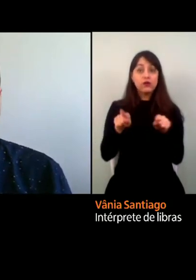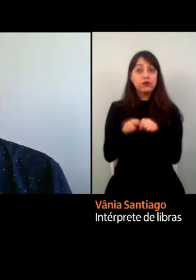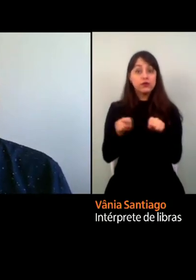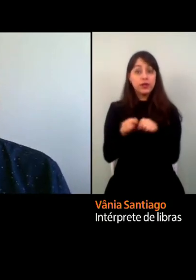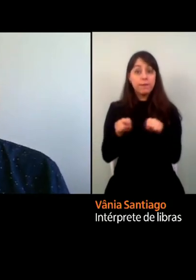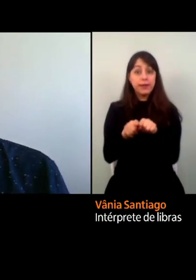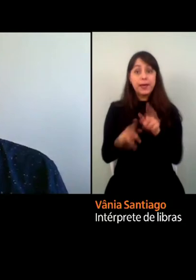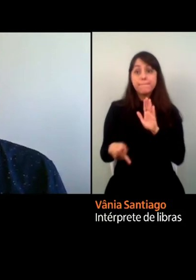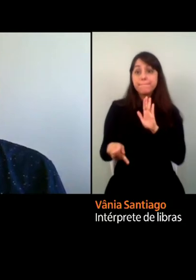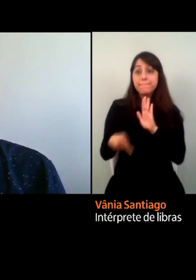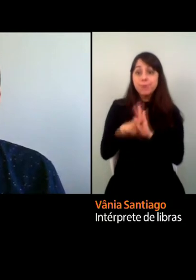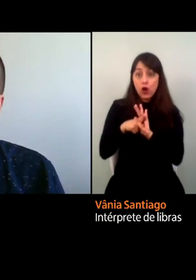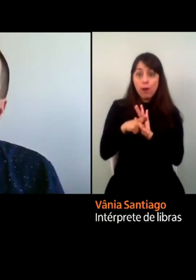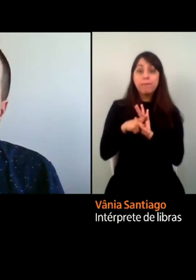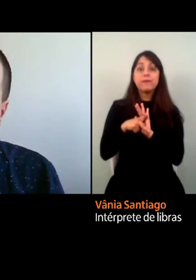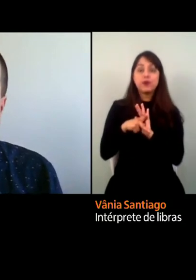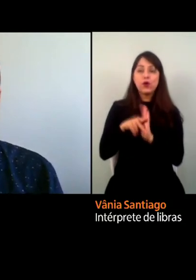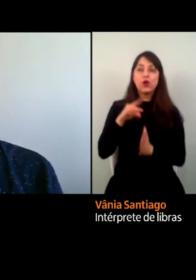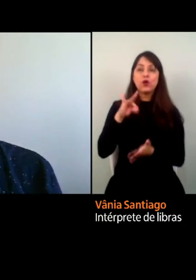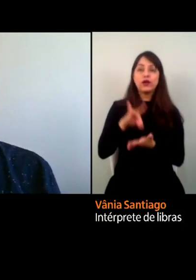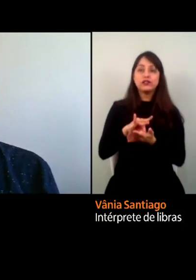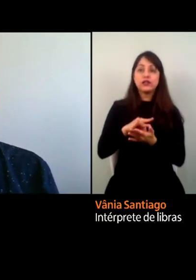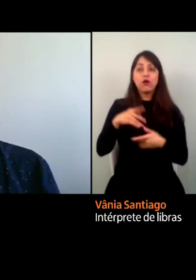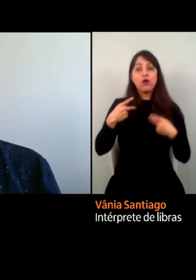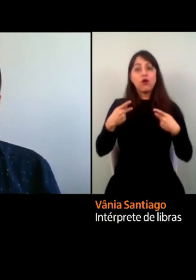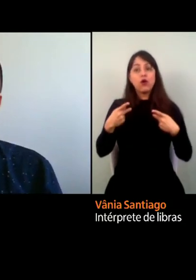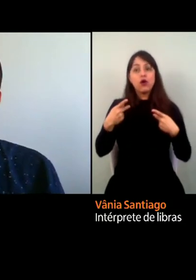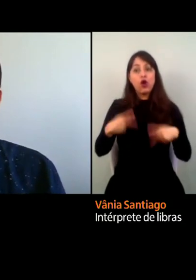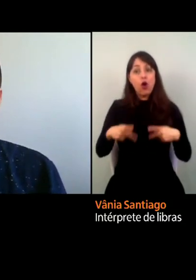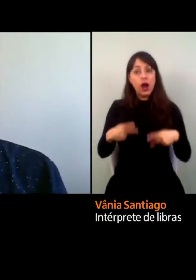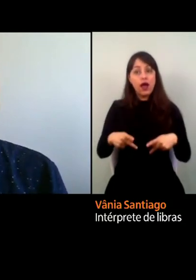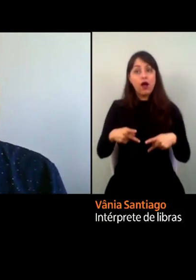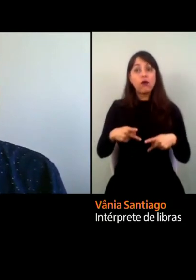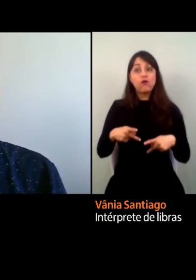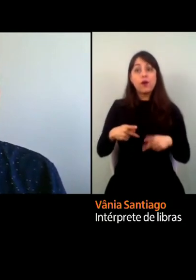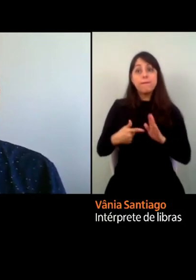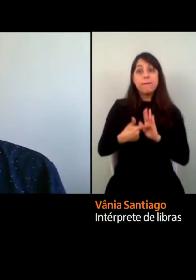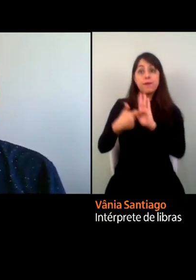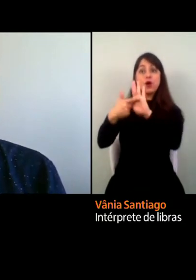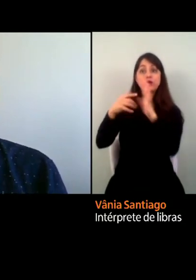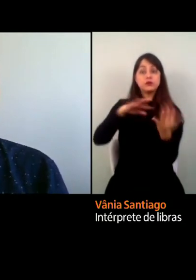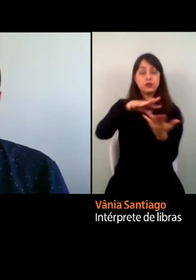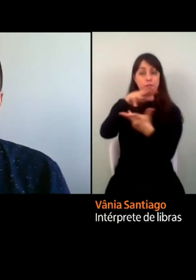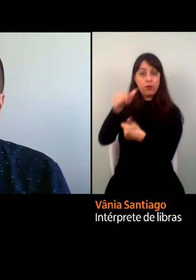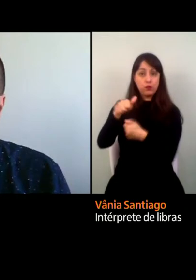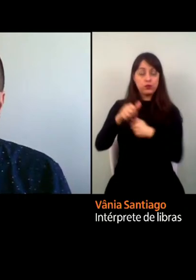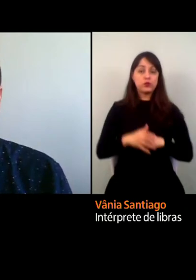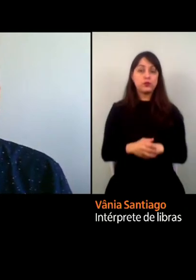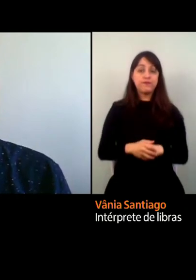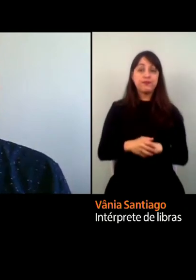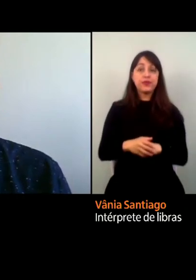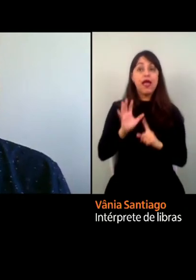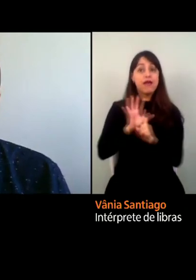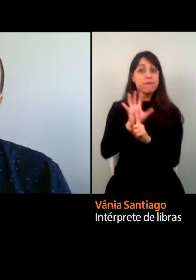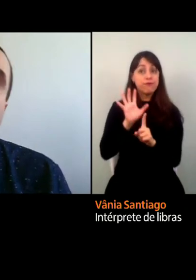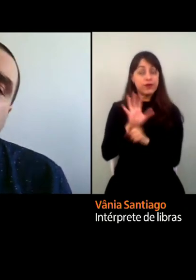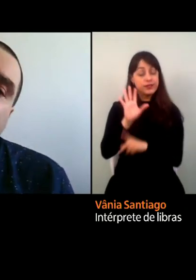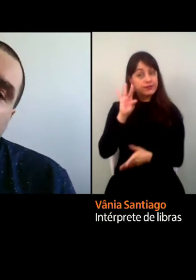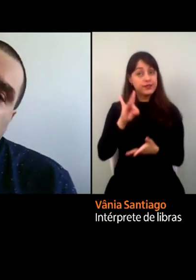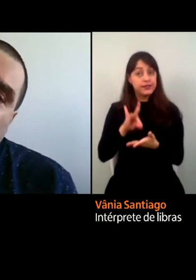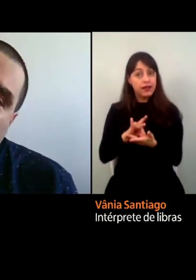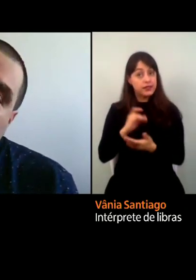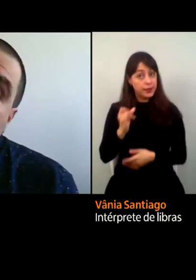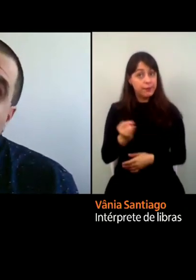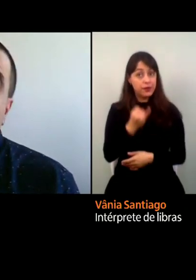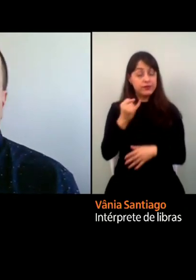moderna originalidade local para o mundo. Teria influência decisiva em importantes